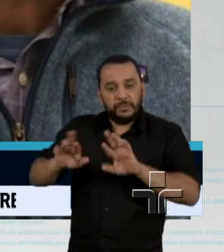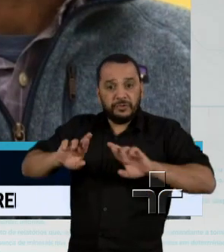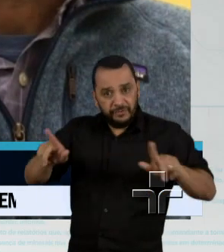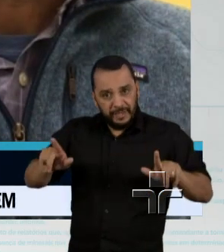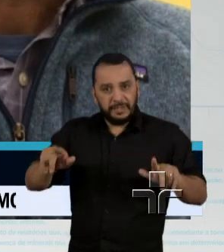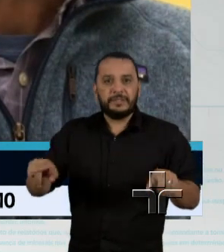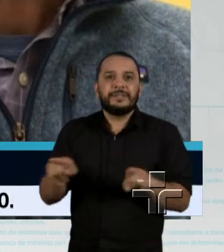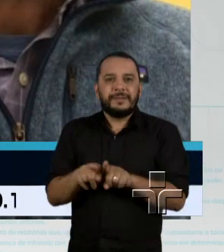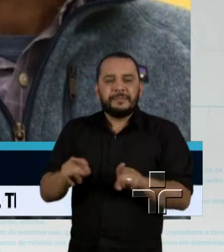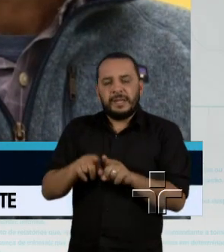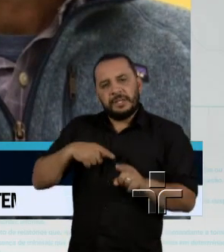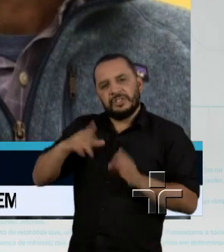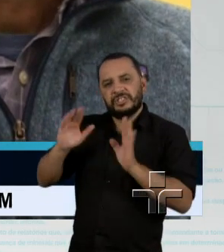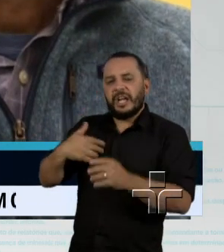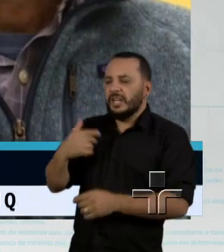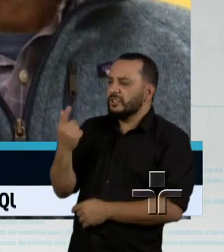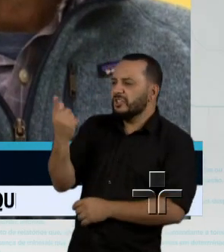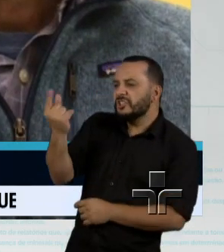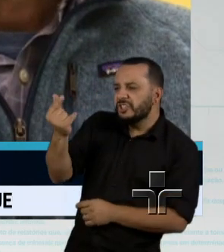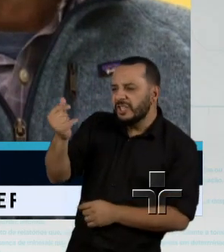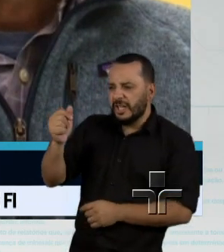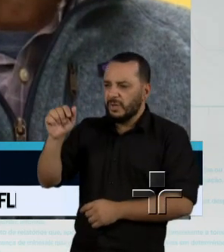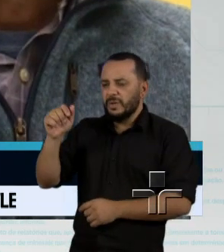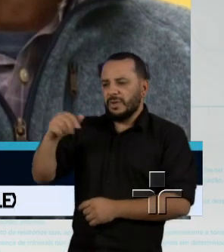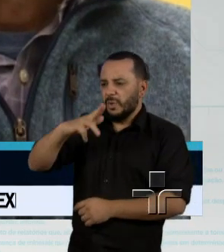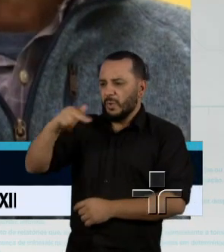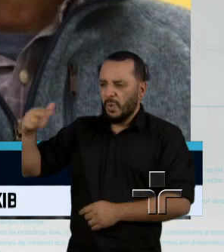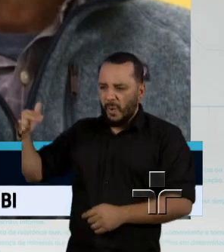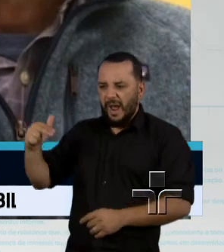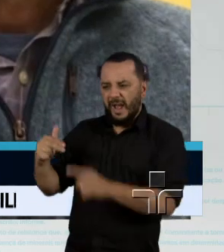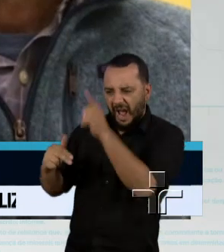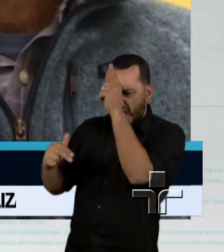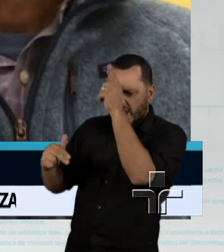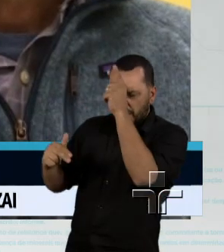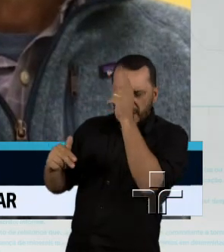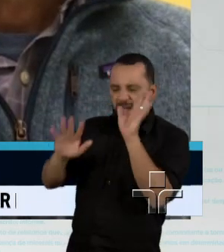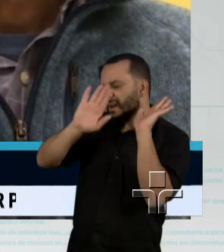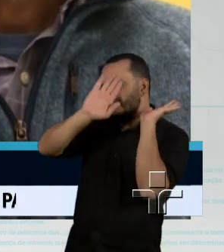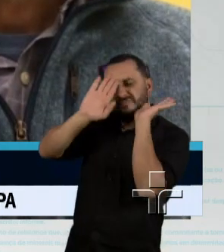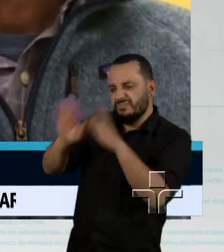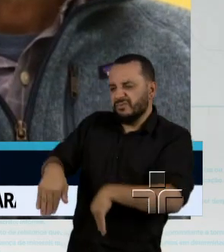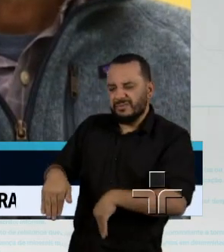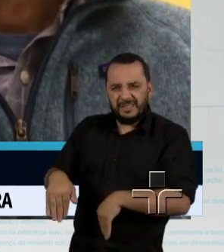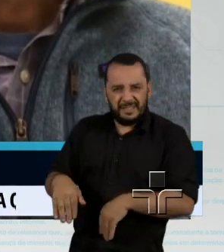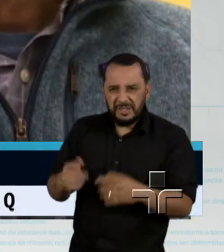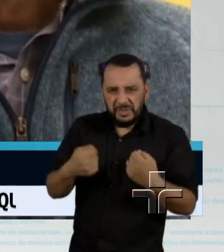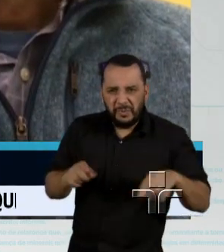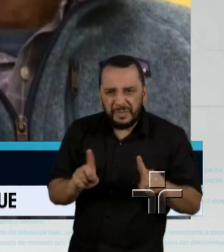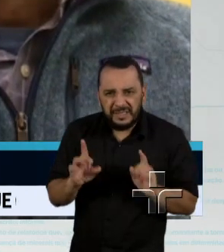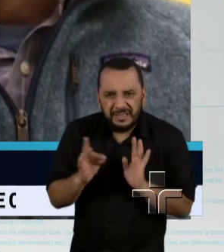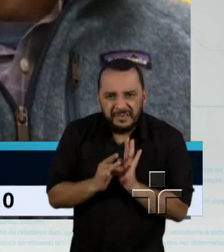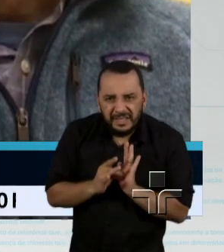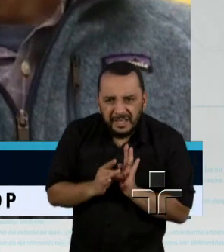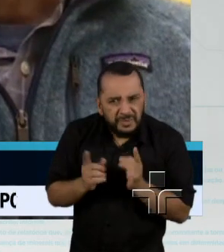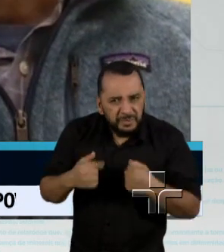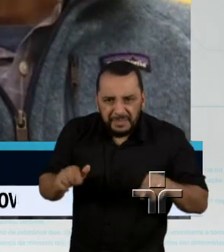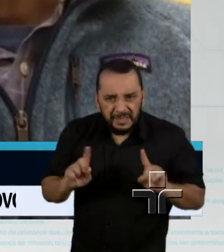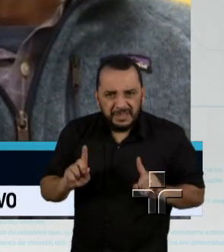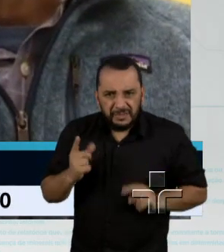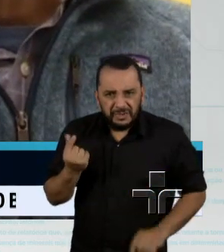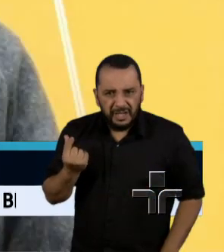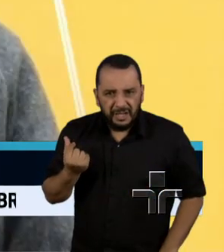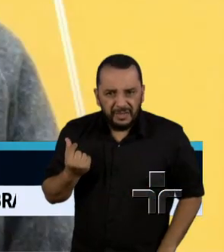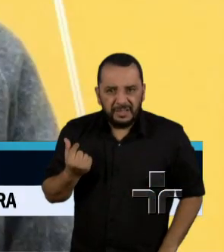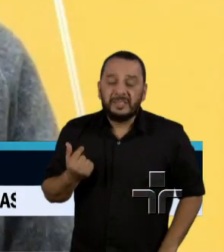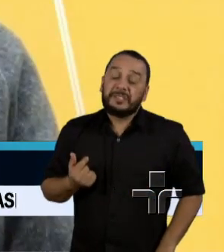da Noruega e também da Alemanha para o Fundo Amazônia. Essas verbas realmente não vão fazer falta? Olha, o